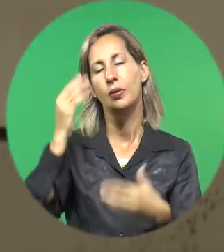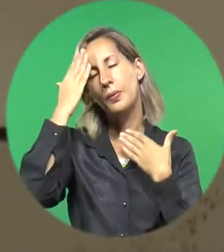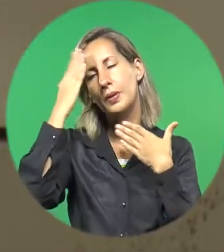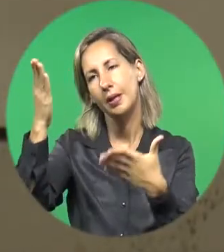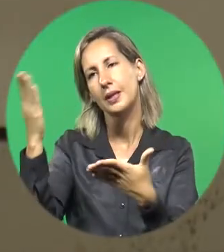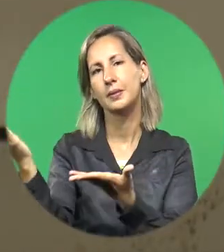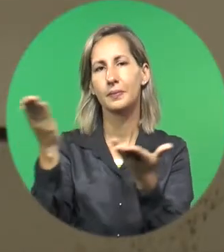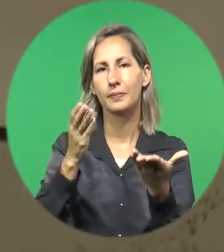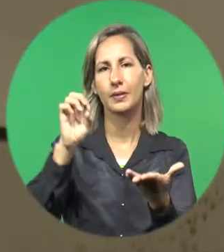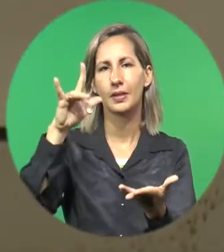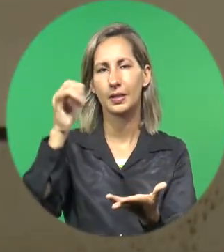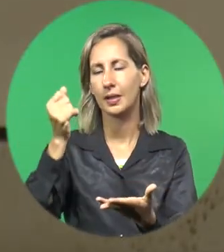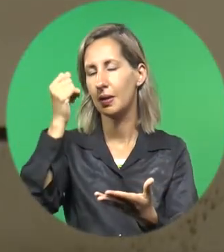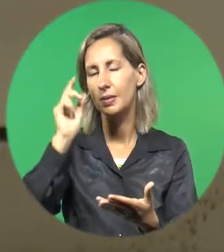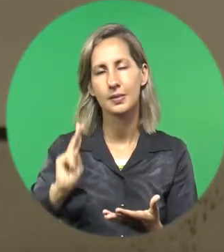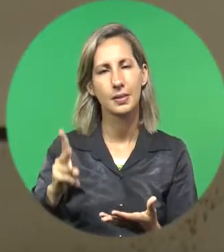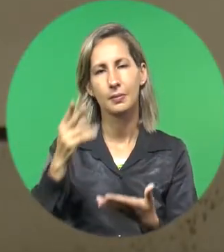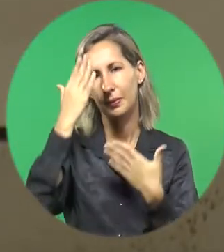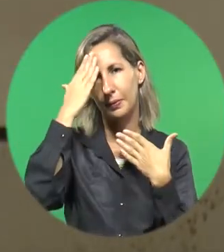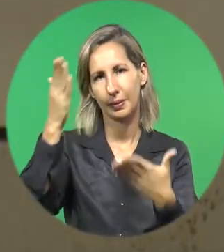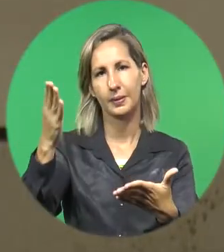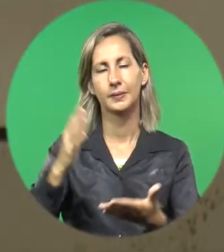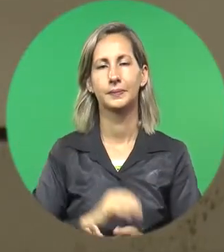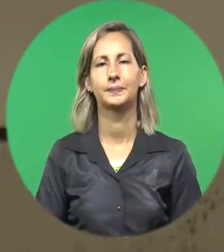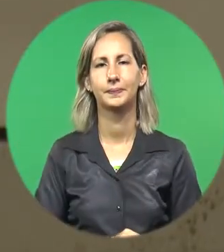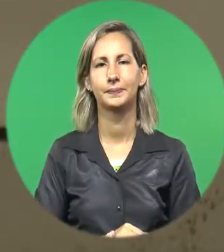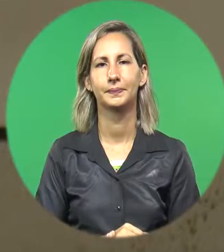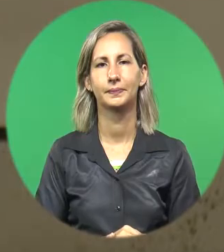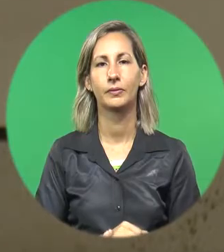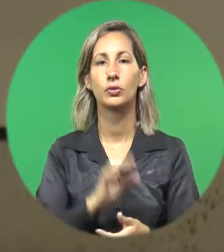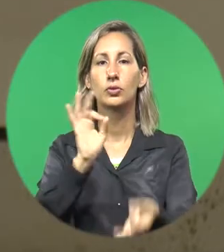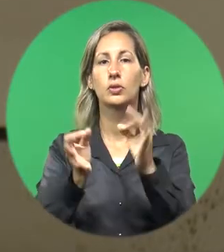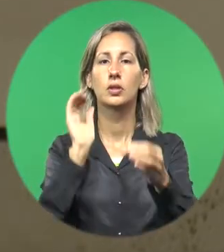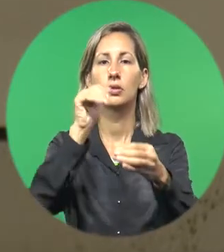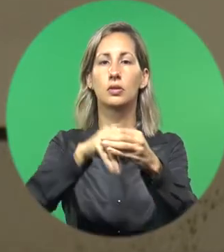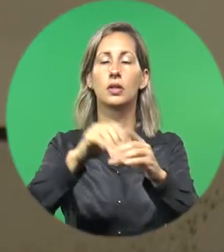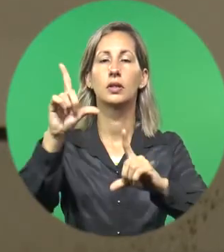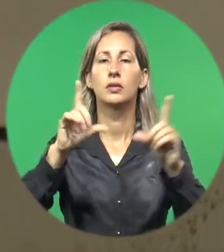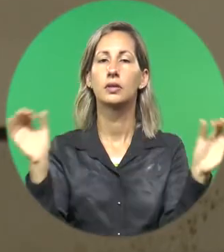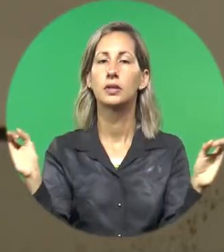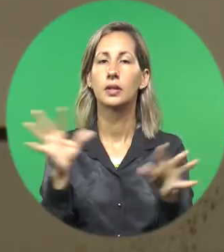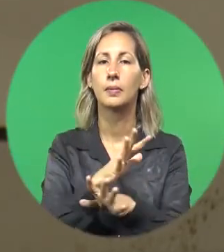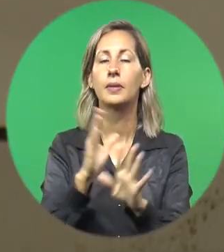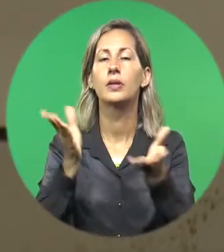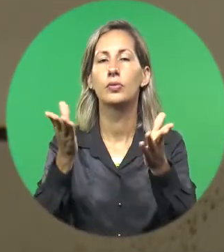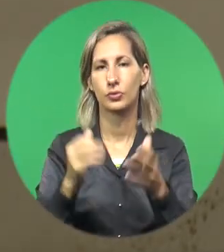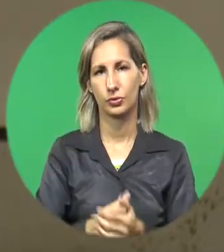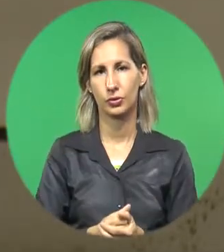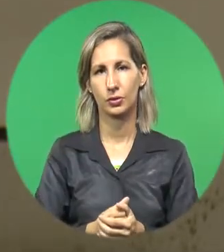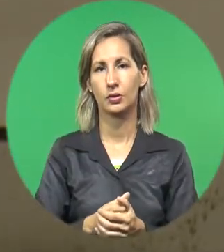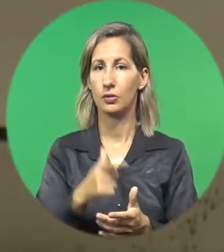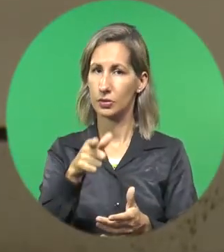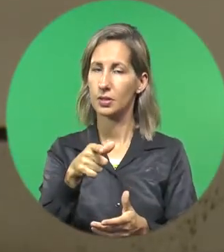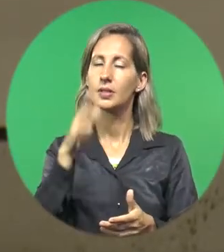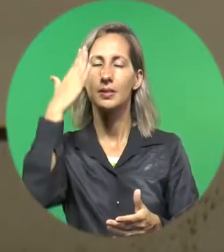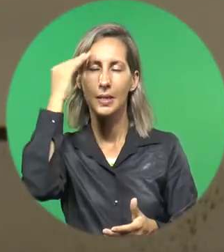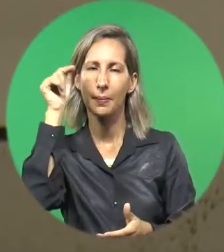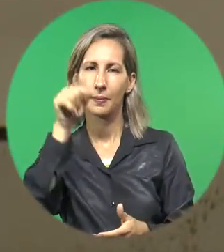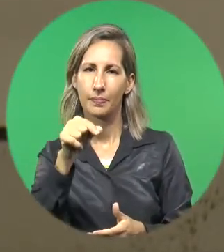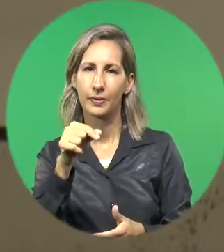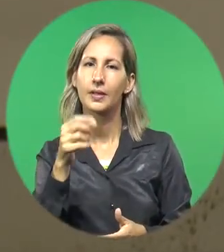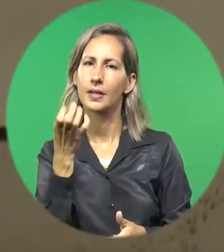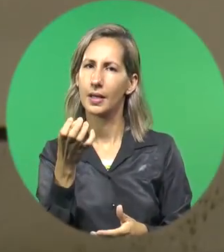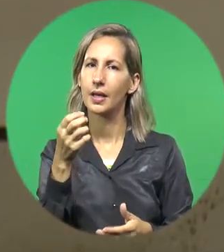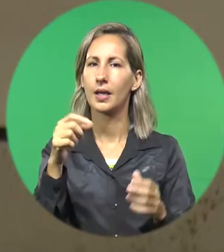Muito obrigada pela sua participação, doutora Érica. É sempre um prazer tê-la aqui. E o Justiça Eleitoral na TV de hoje fica por aqui, mas você